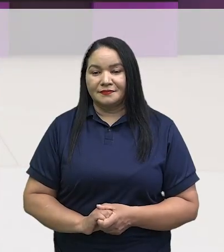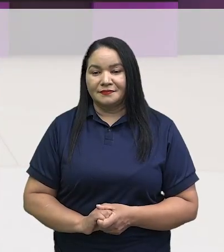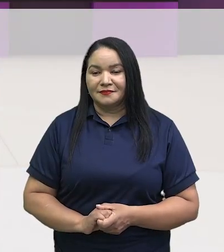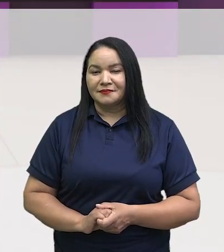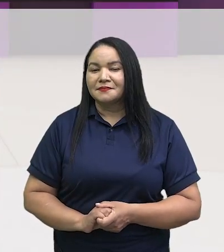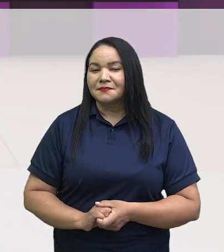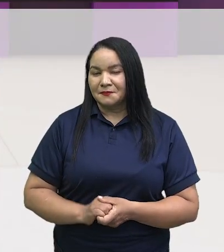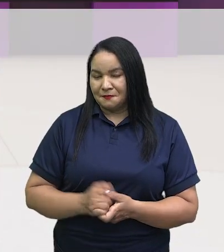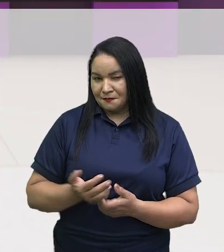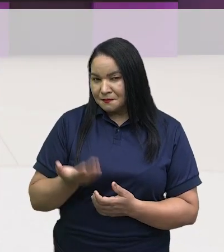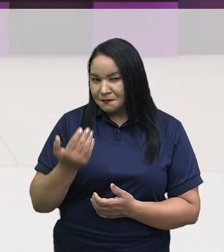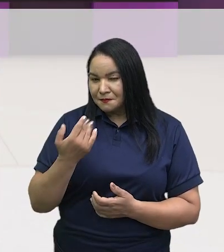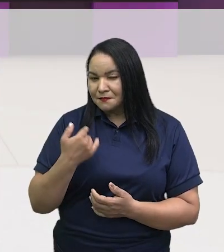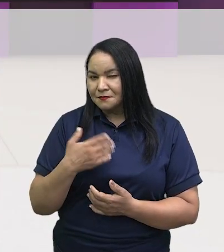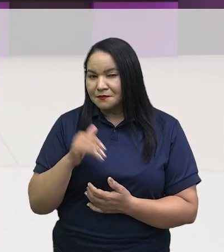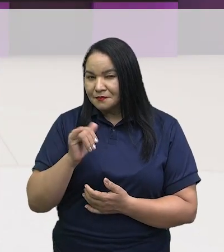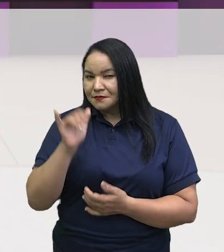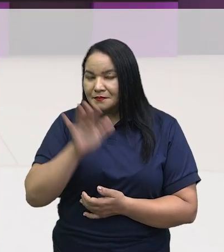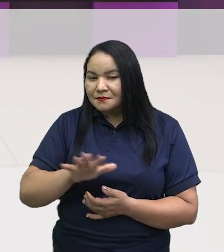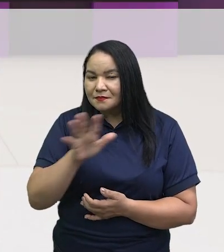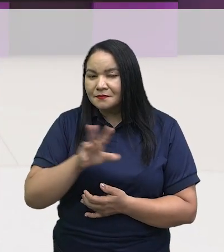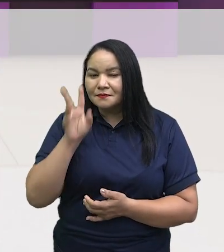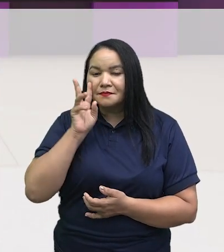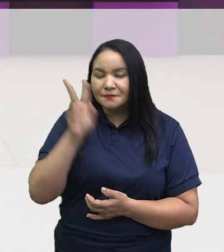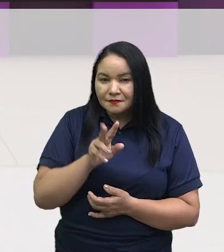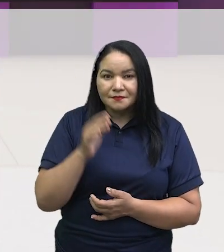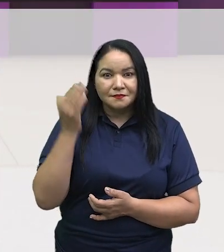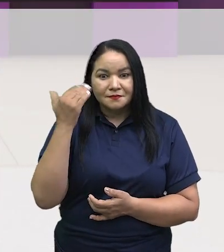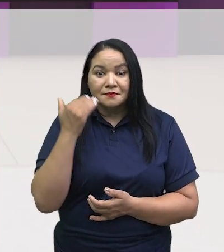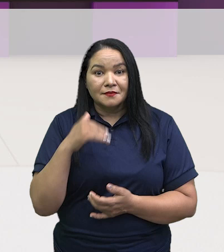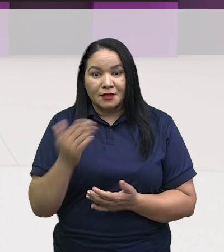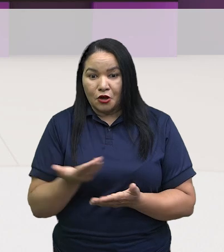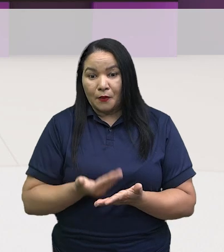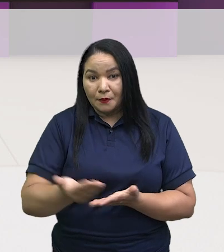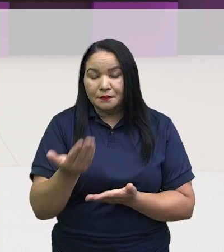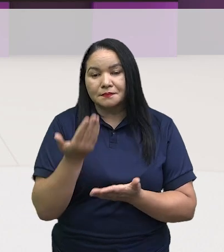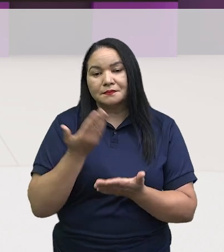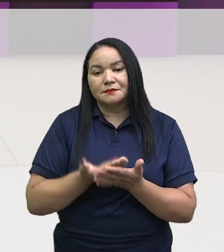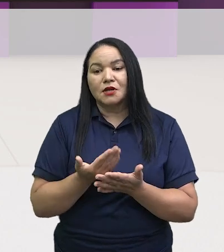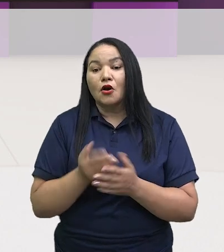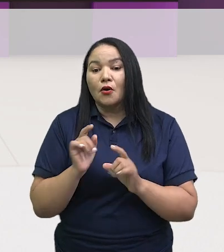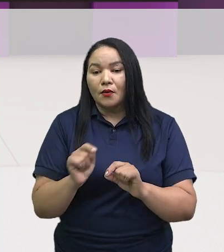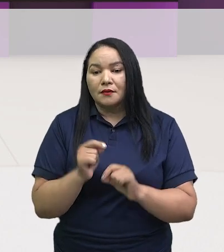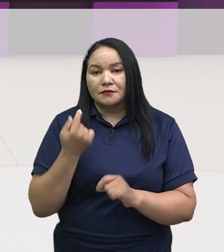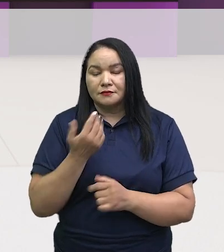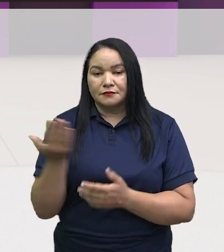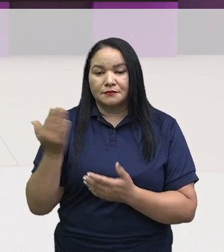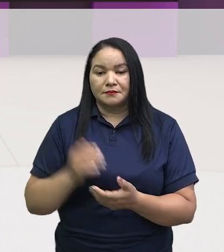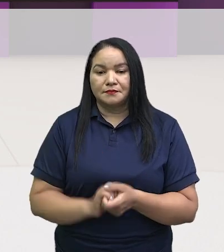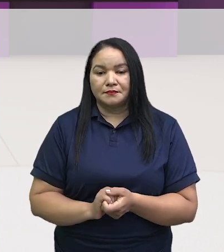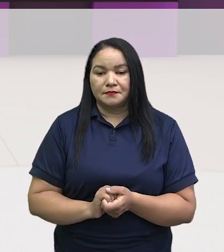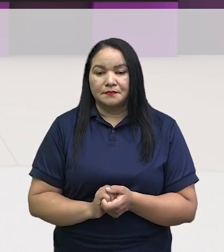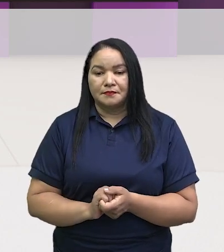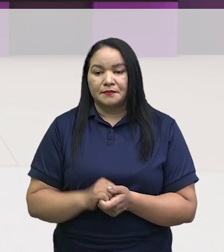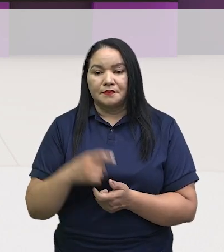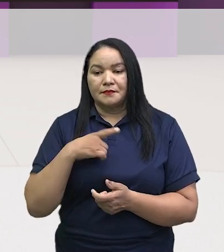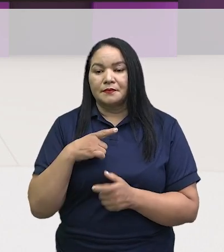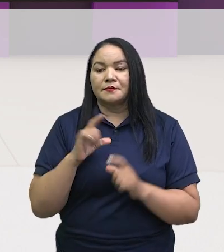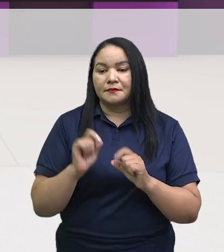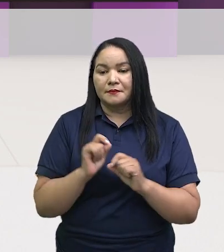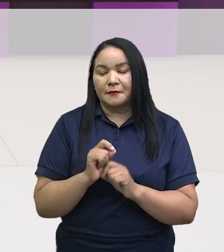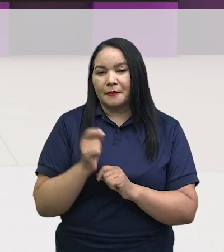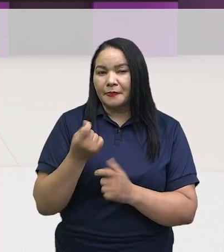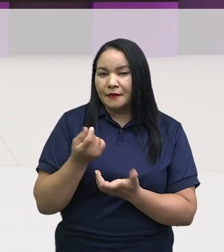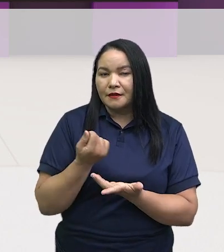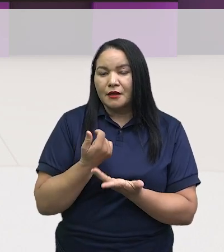Vem comigo, então, fazer a leitura dessa imagem para nós iniciarmos aqui a nossa aula. O que é que a gente vê aqui? A gente vê ali, não é, um dinheirinho